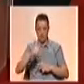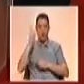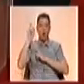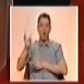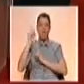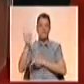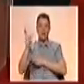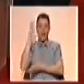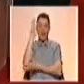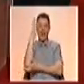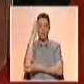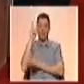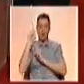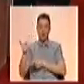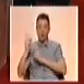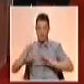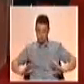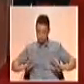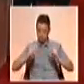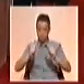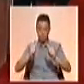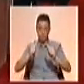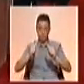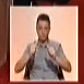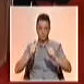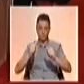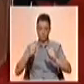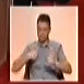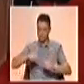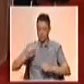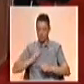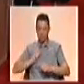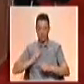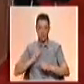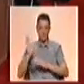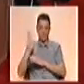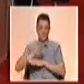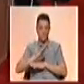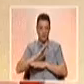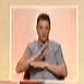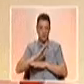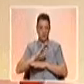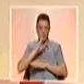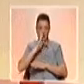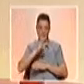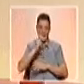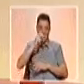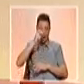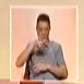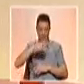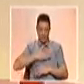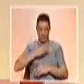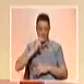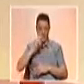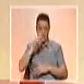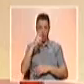oliveira. A evolução que nós fizemos do olival, e que vem de Espanha muito, a Andaluzia é um bom exemplo, mas